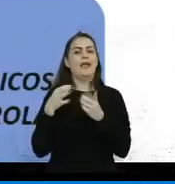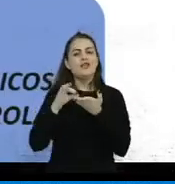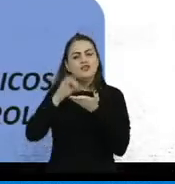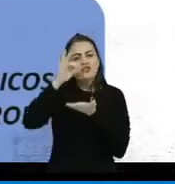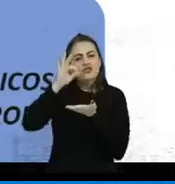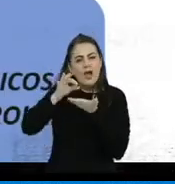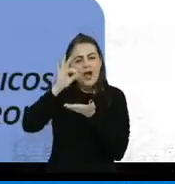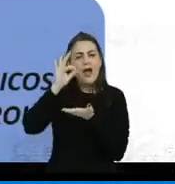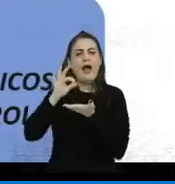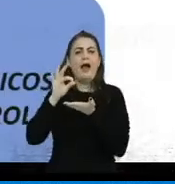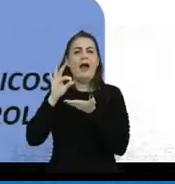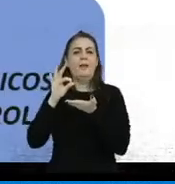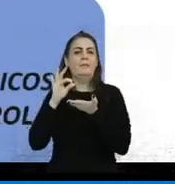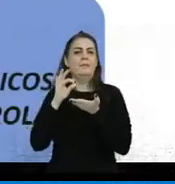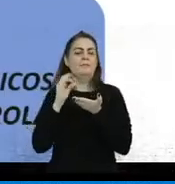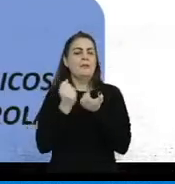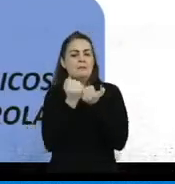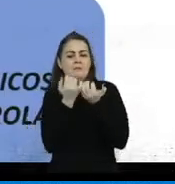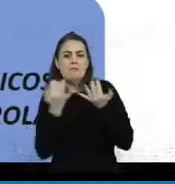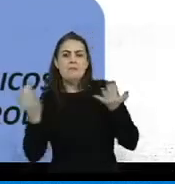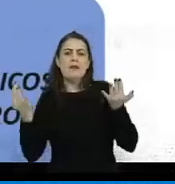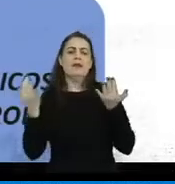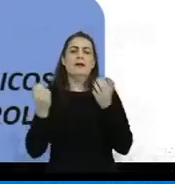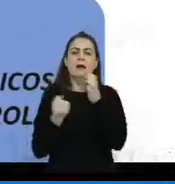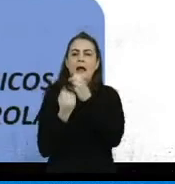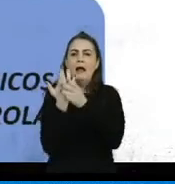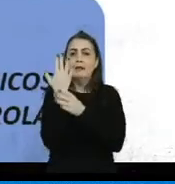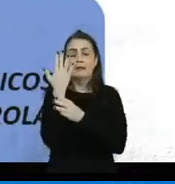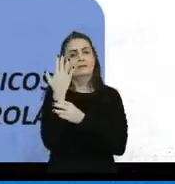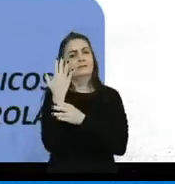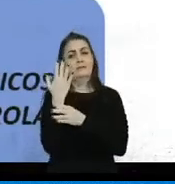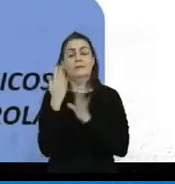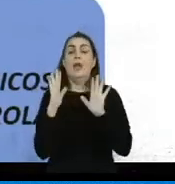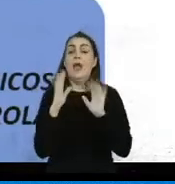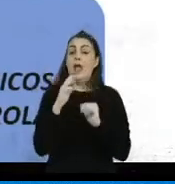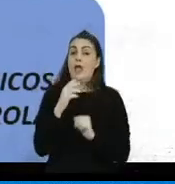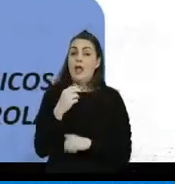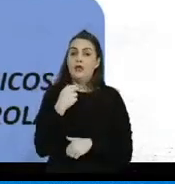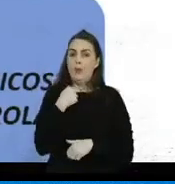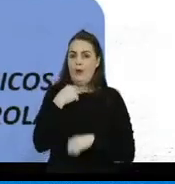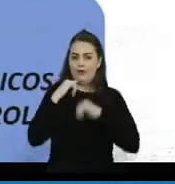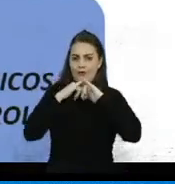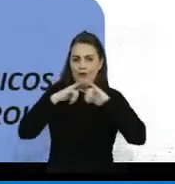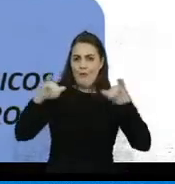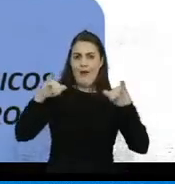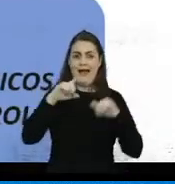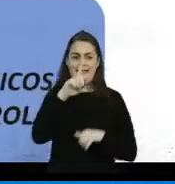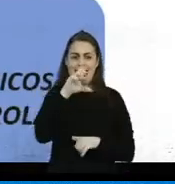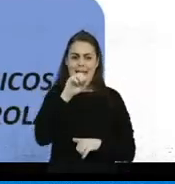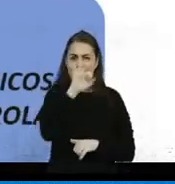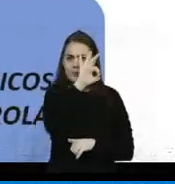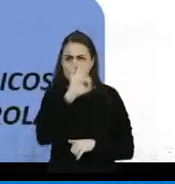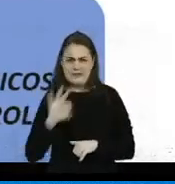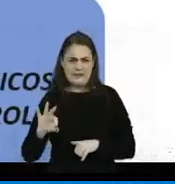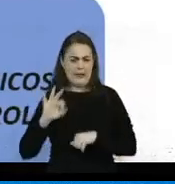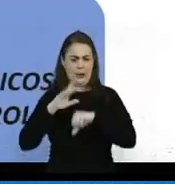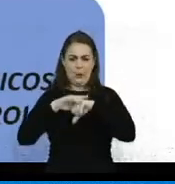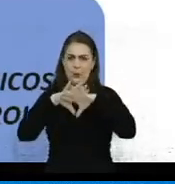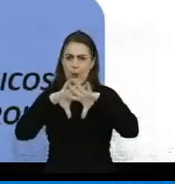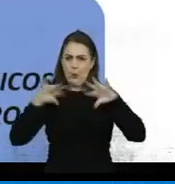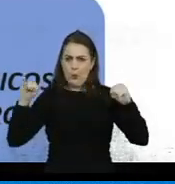dizer que fica 100% sem sintomas, até porque a fibromialgia, ela geralmente está associada com outras questões,